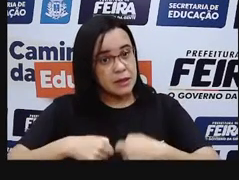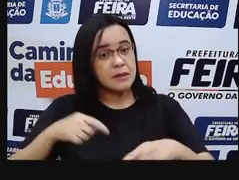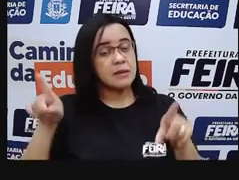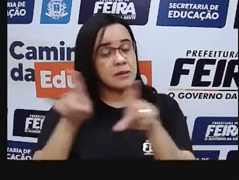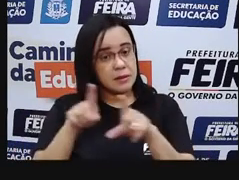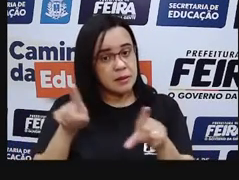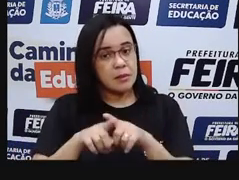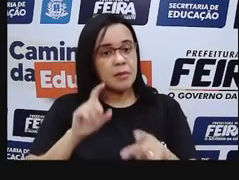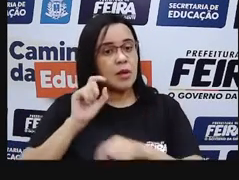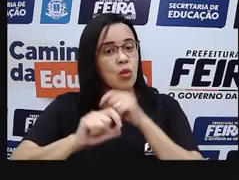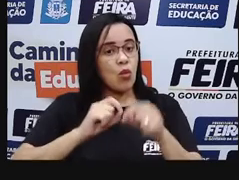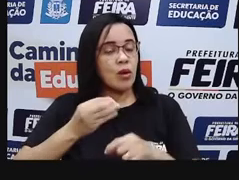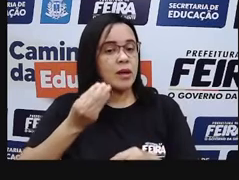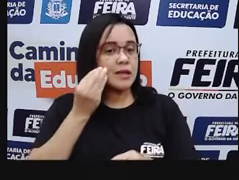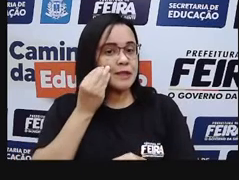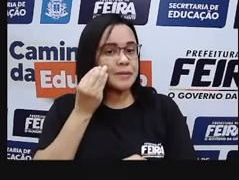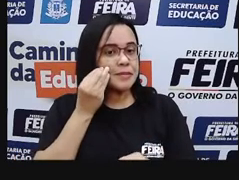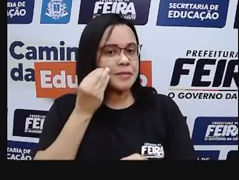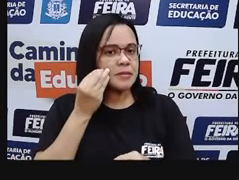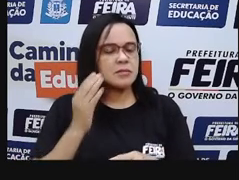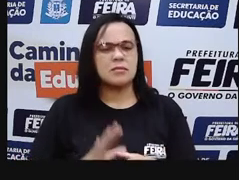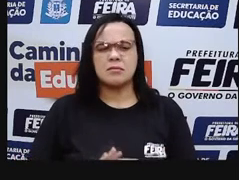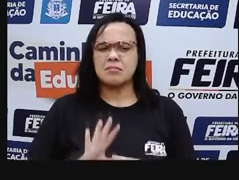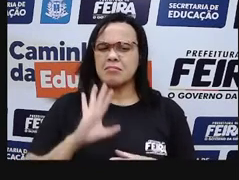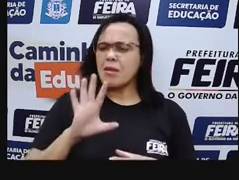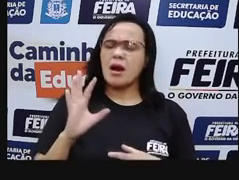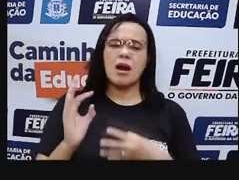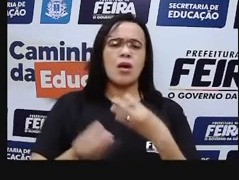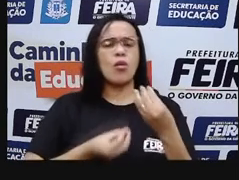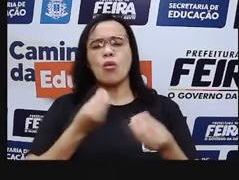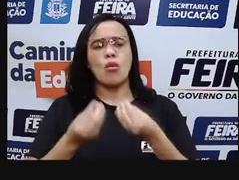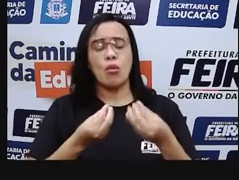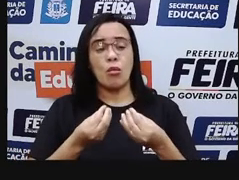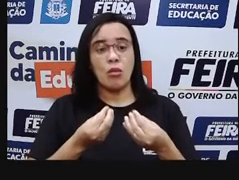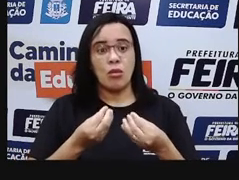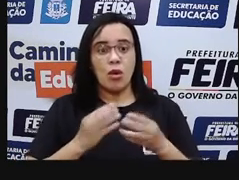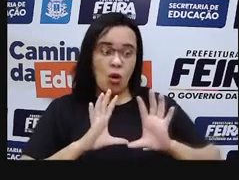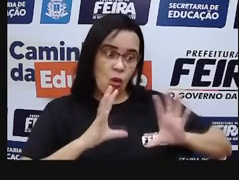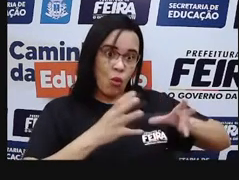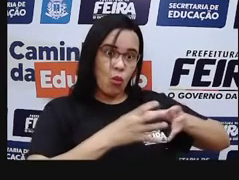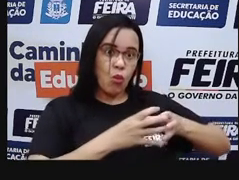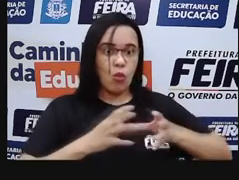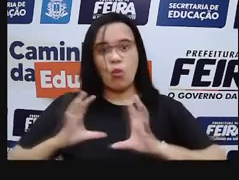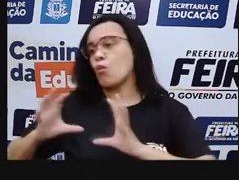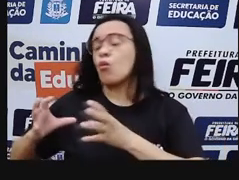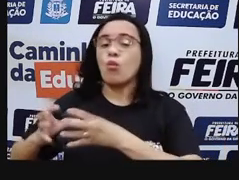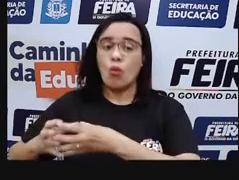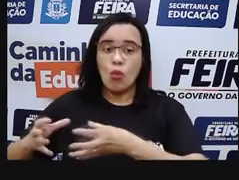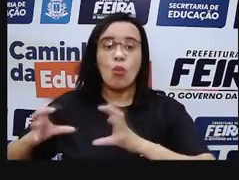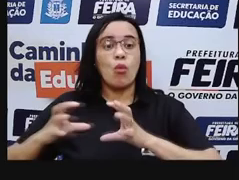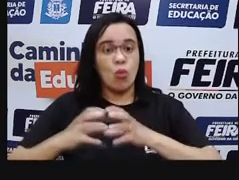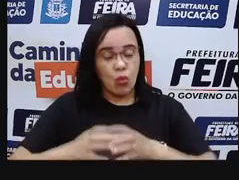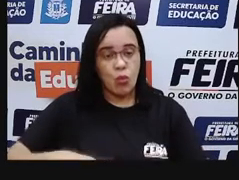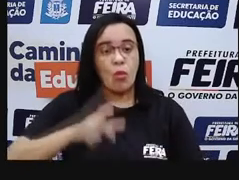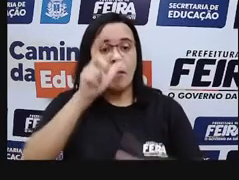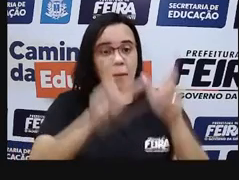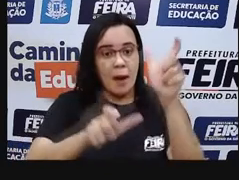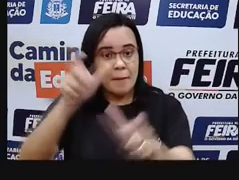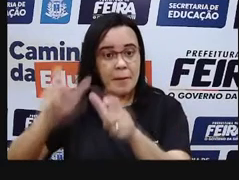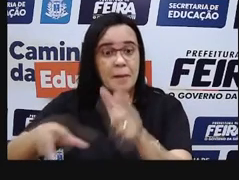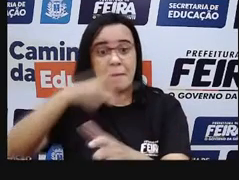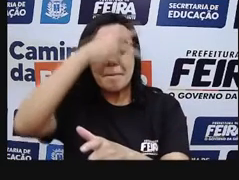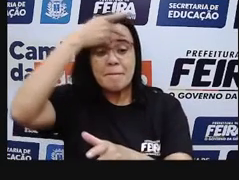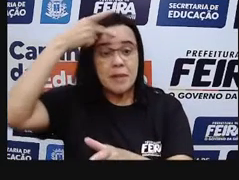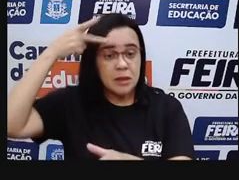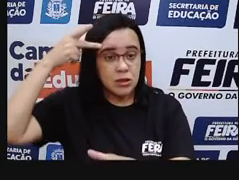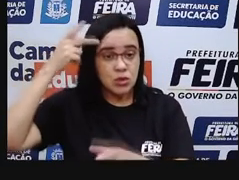vão acontecer com a população humana né então vai separar o número de pessoas para fazer testes né com autorização Hoje